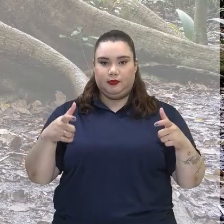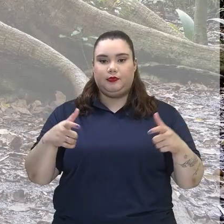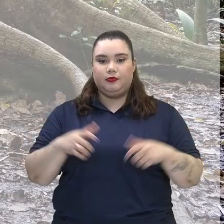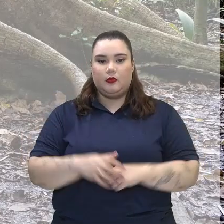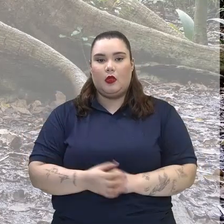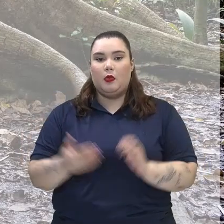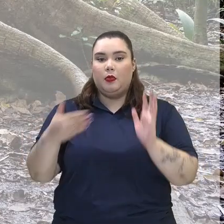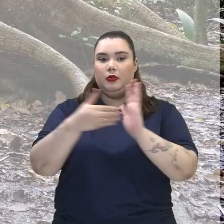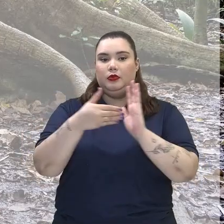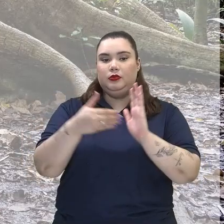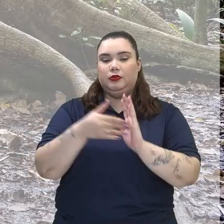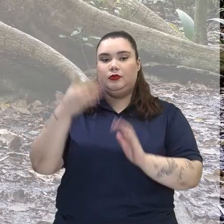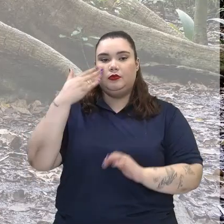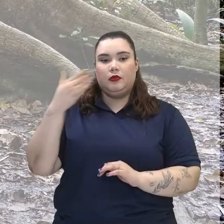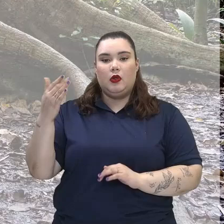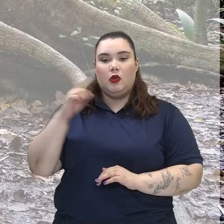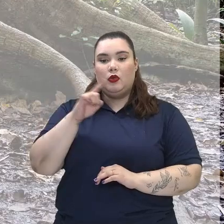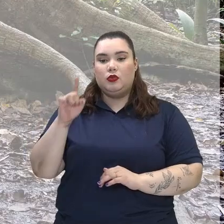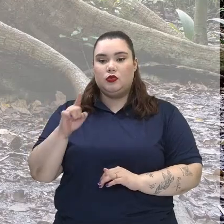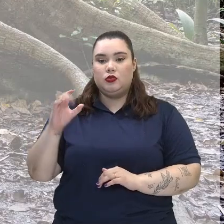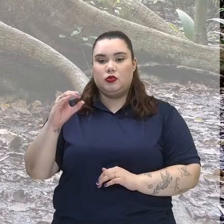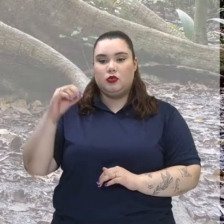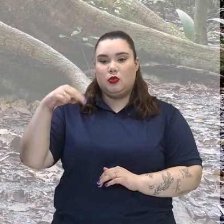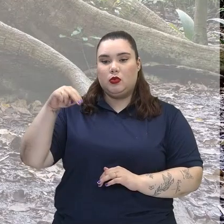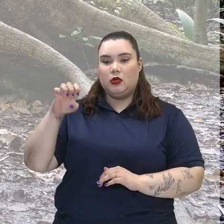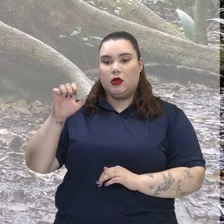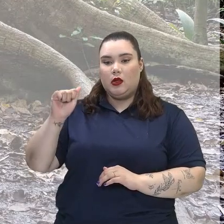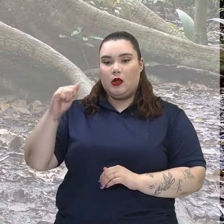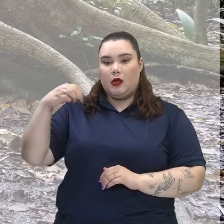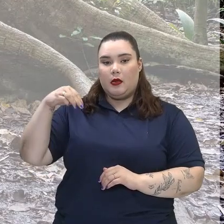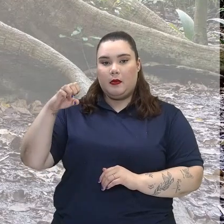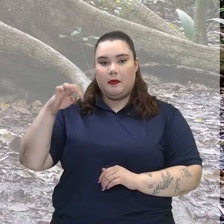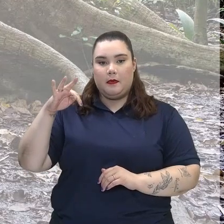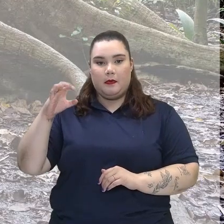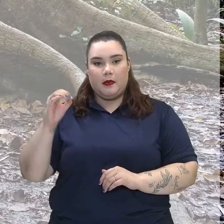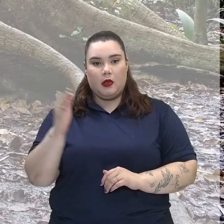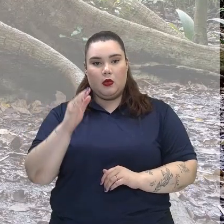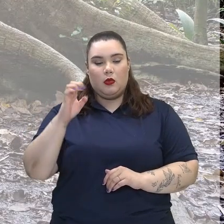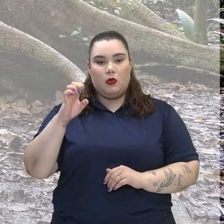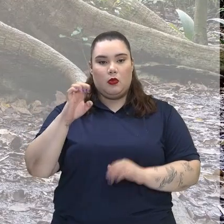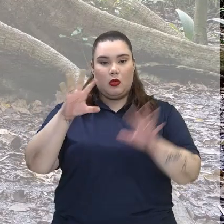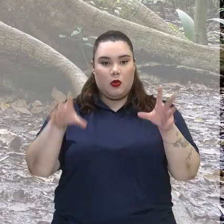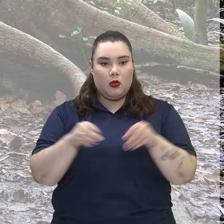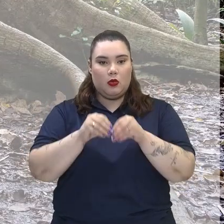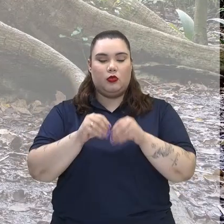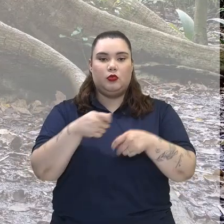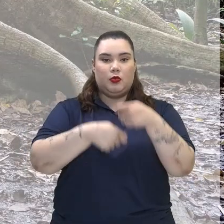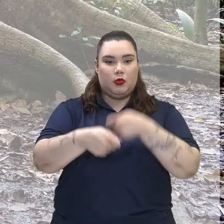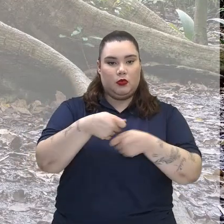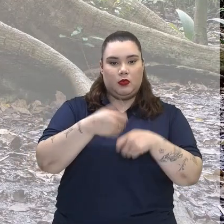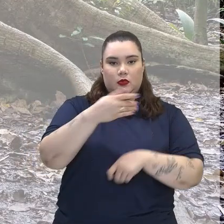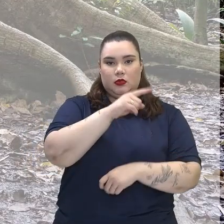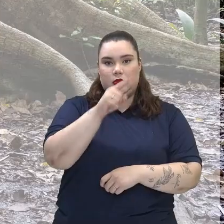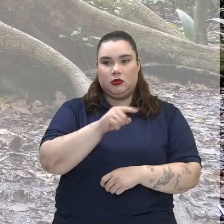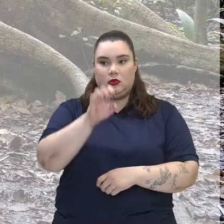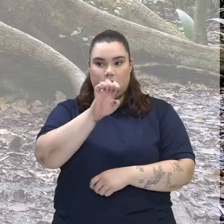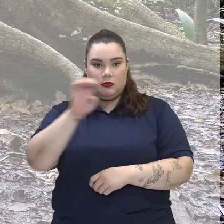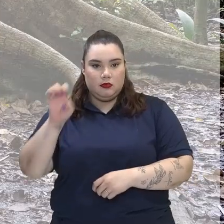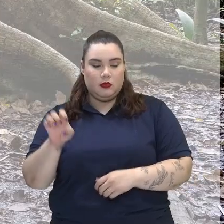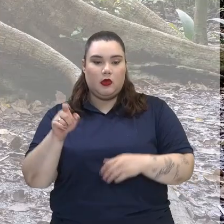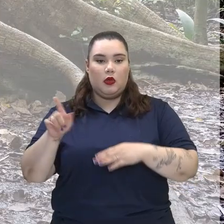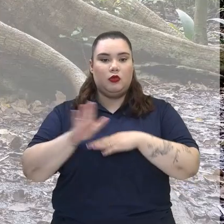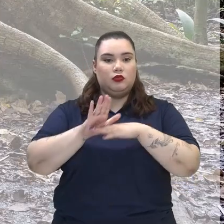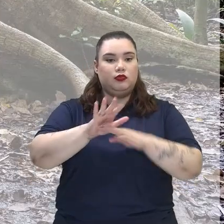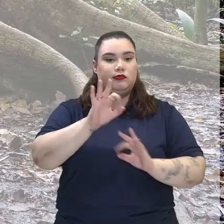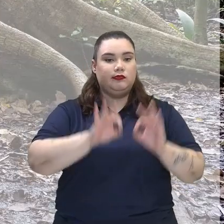fim, a gente vai ter então o zoneamento ecológico econômico. Ele vai ajudar a planejar o